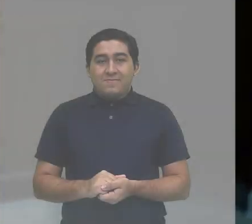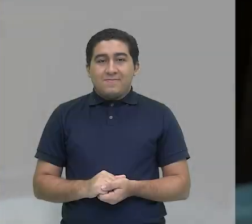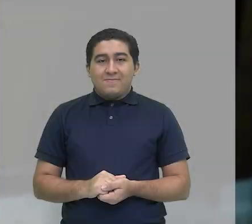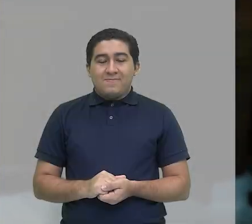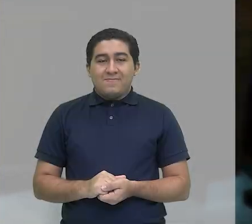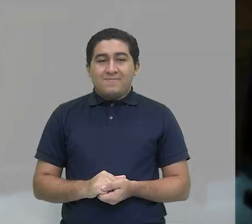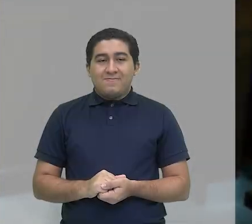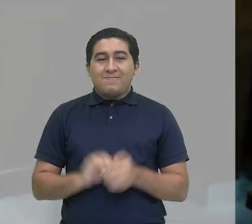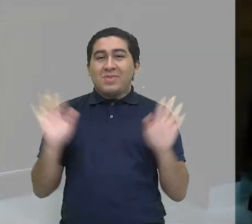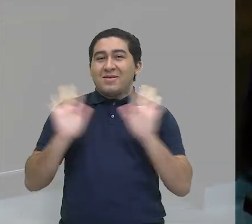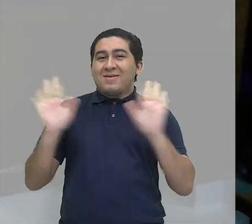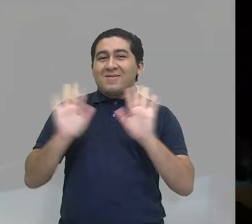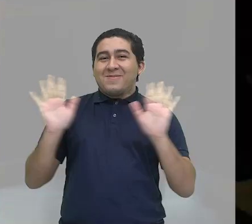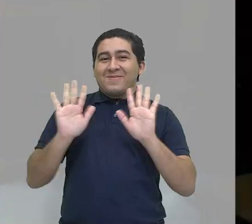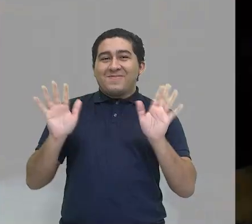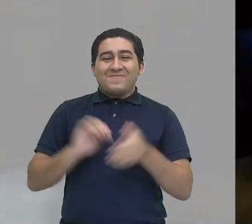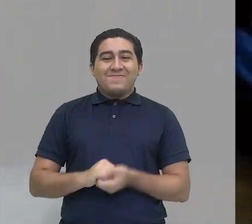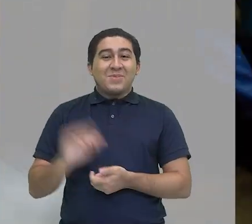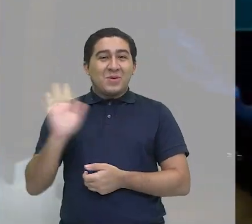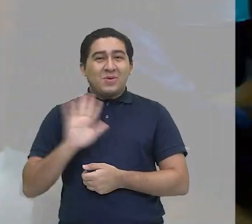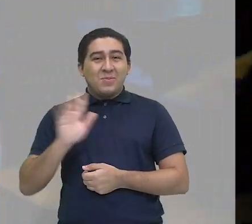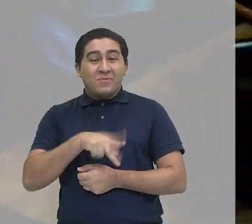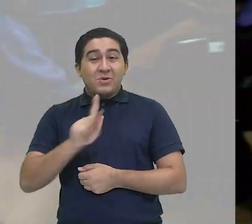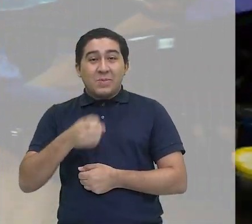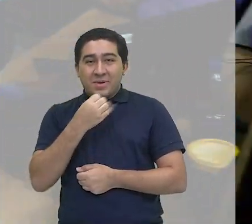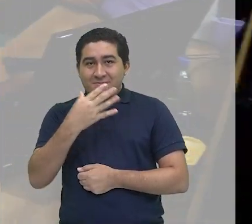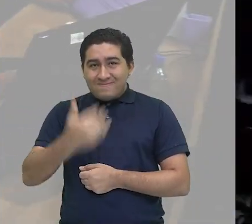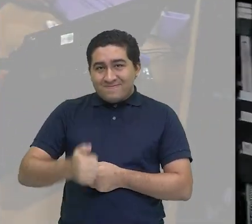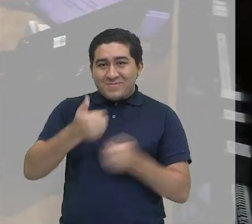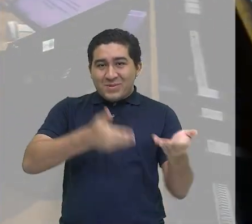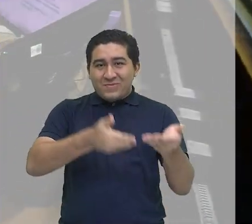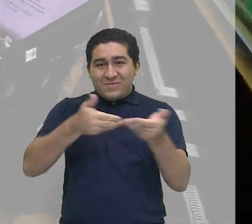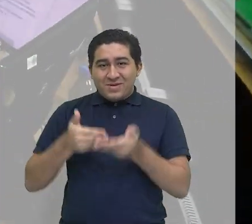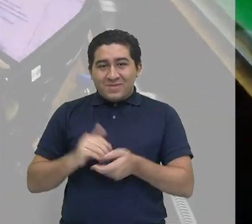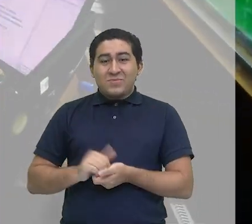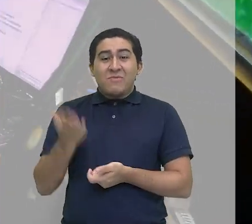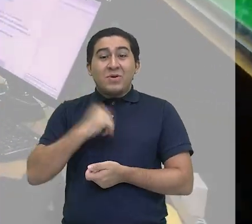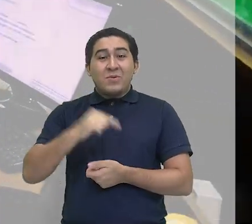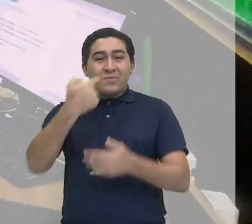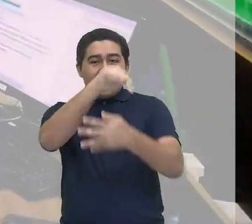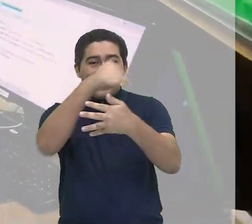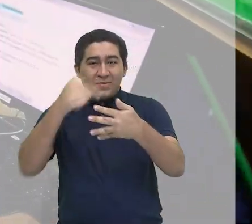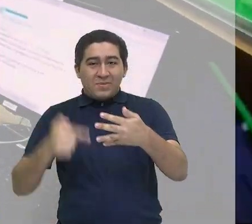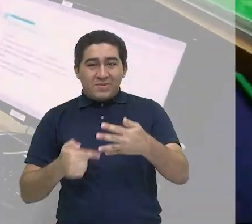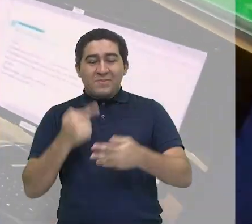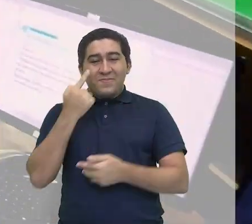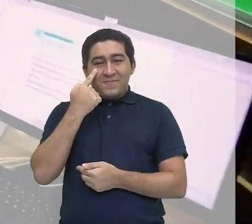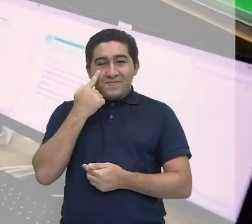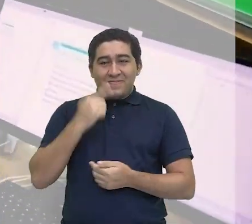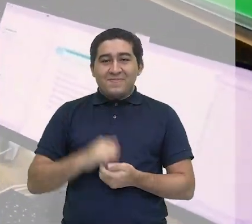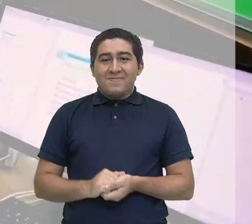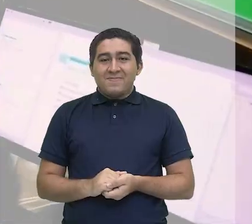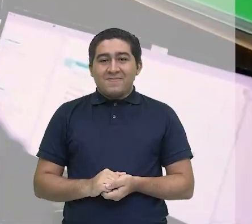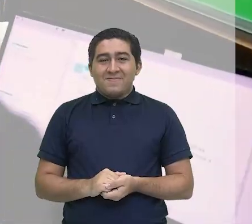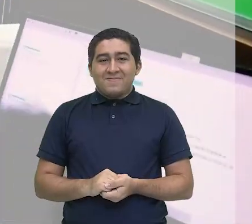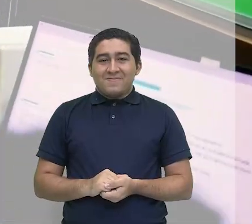Olá! Olá, professora, tudo bom? Seja bem-vinda. Vamos fazer o checklist? Vamos lá! Então